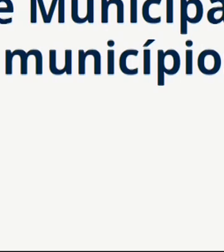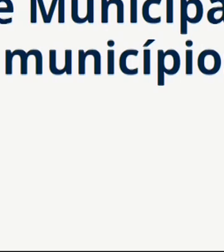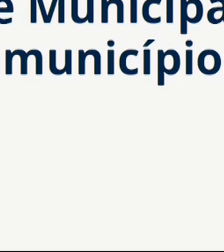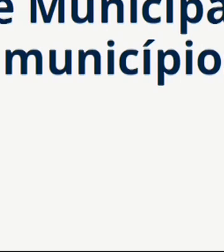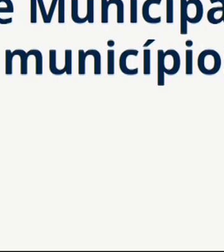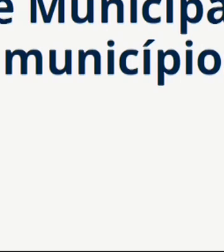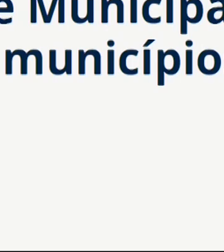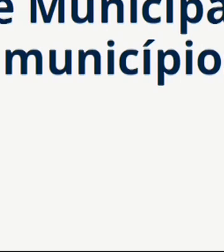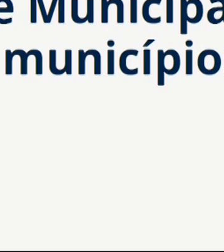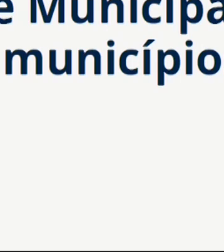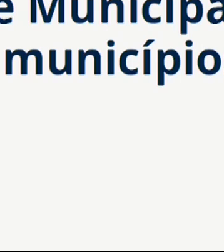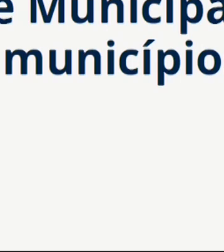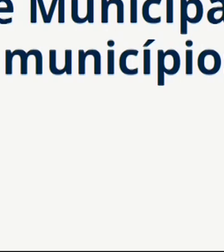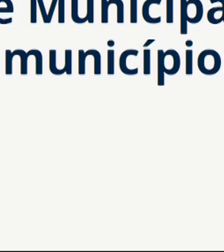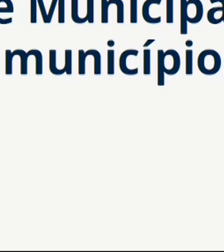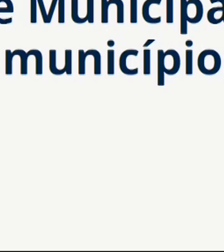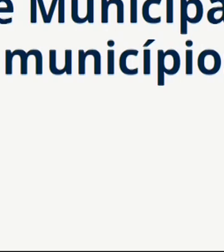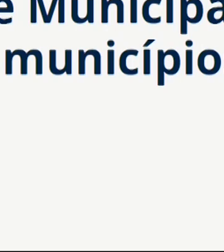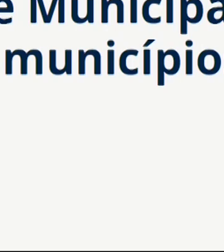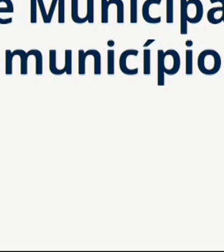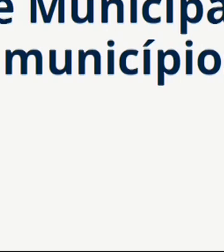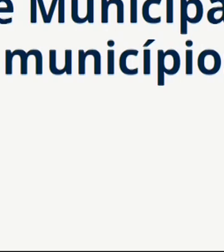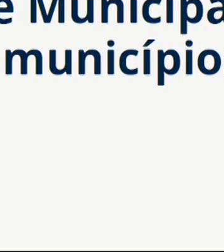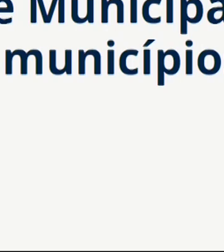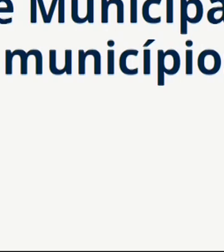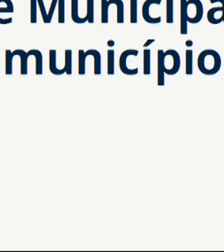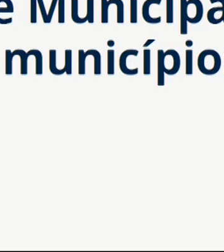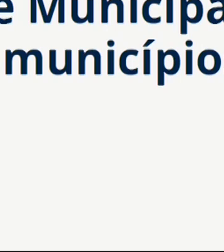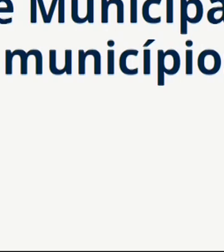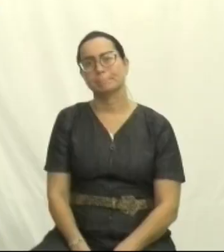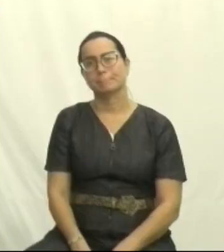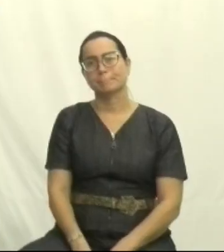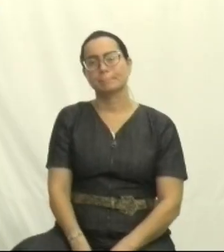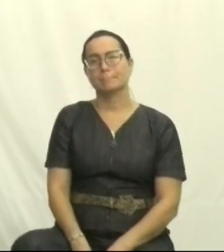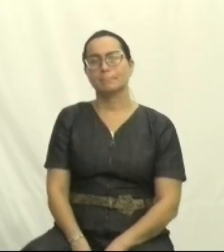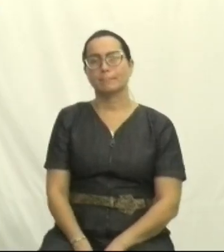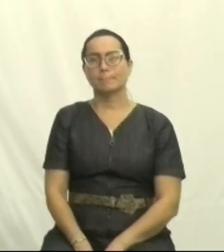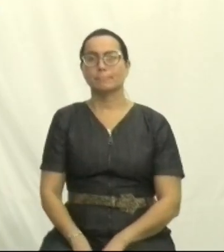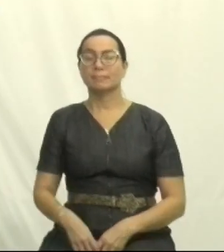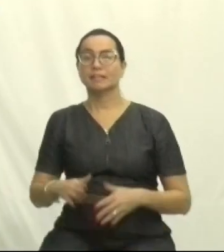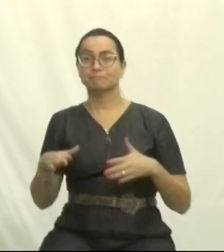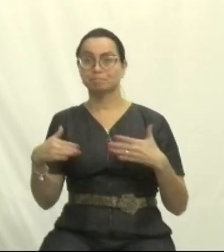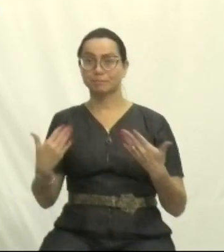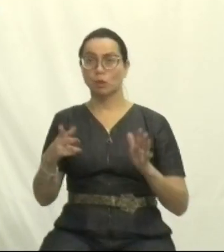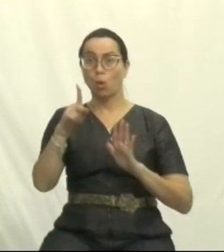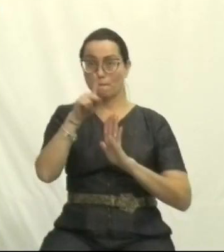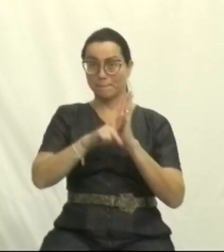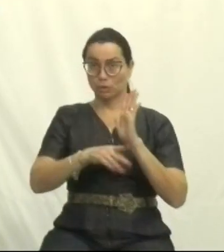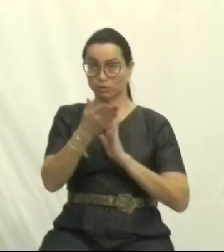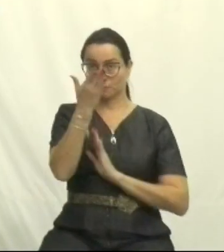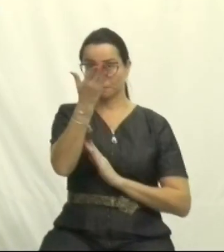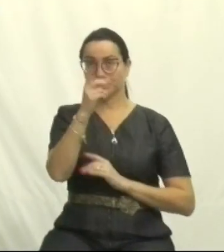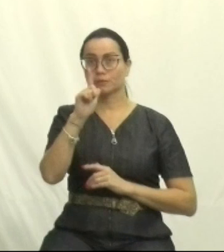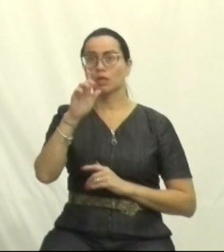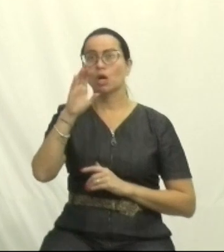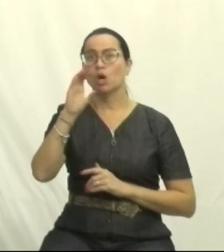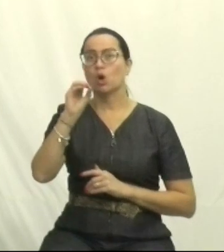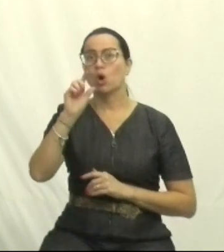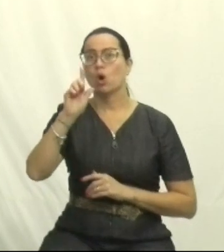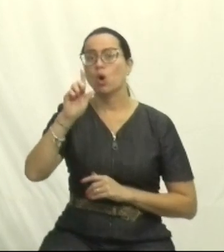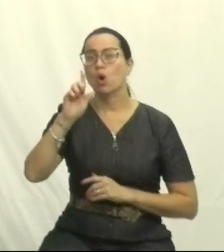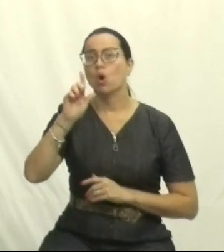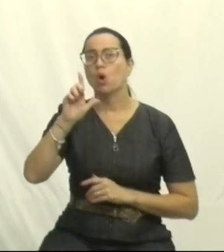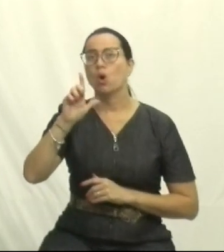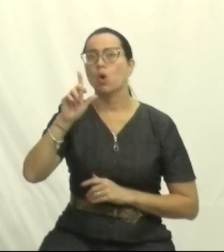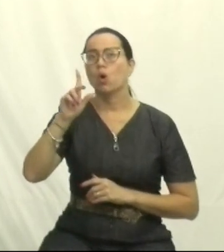para as crianças de 6 a 11, 12 anos os perigos do banho de mar, os riscos que existem no ambiente aquático,